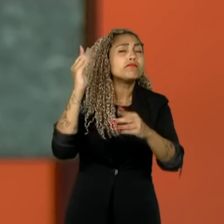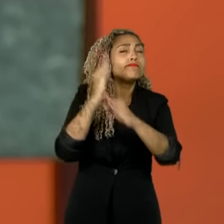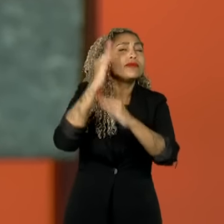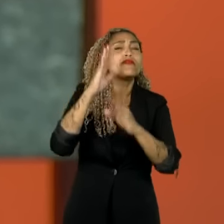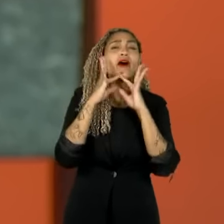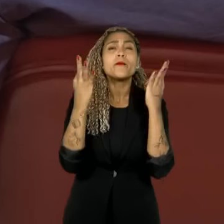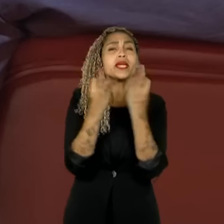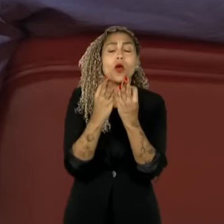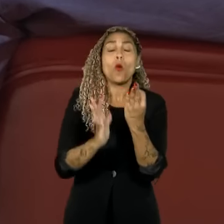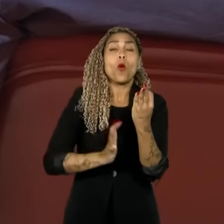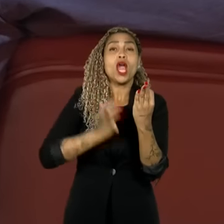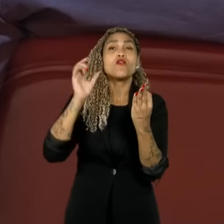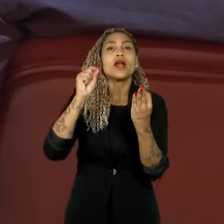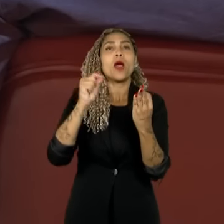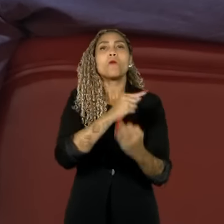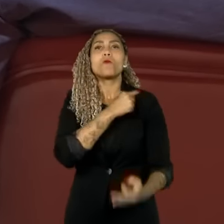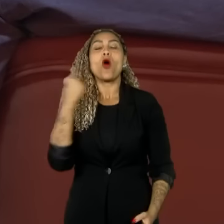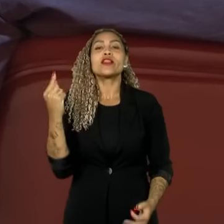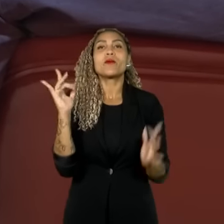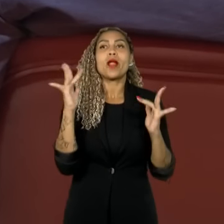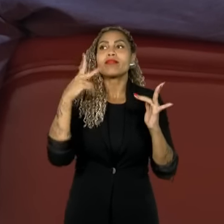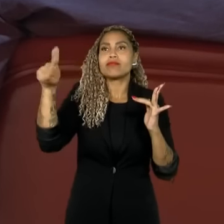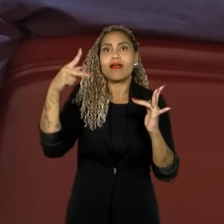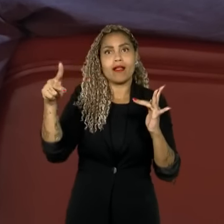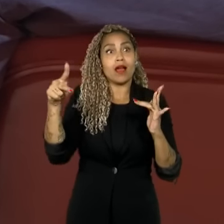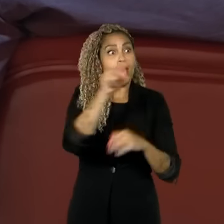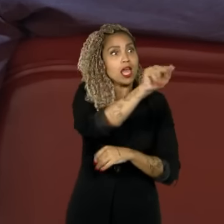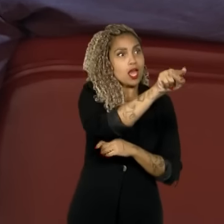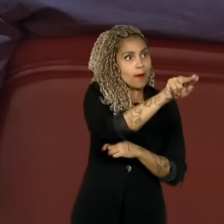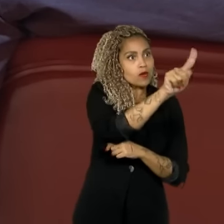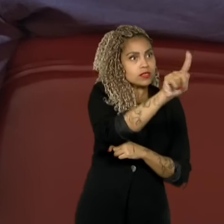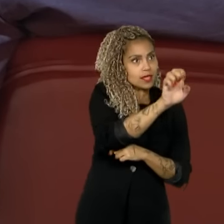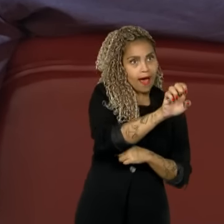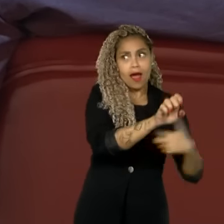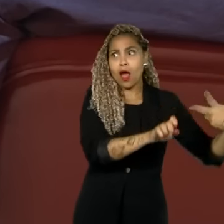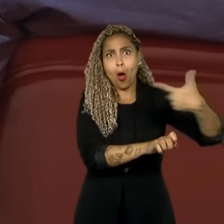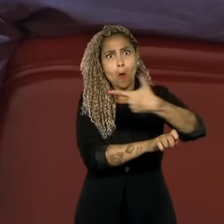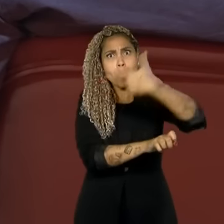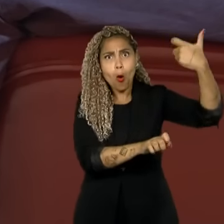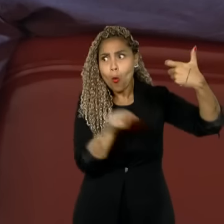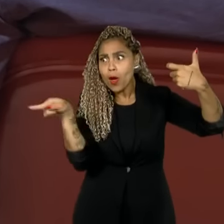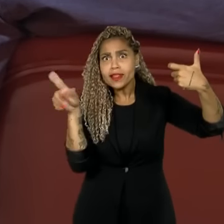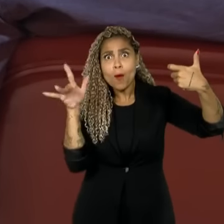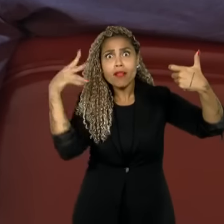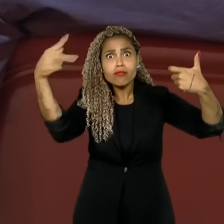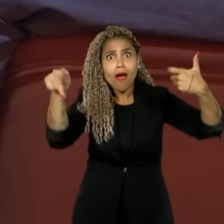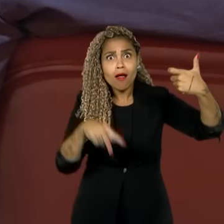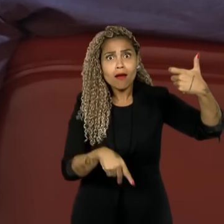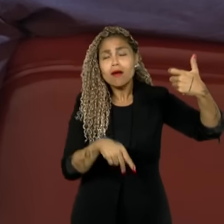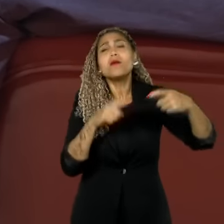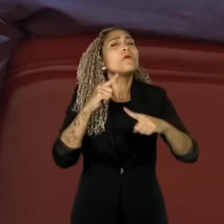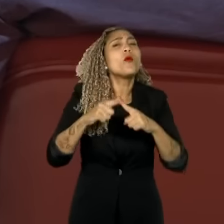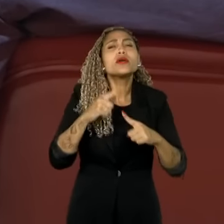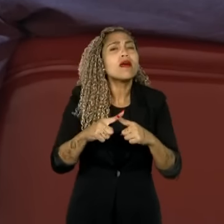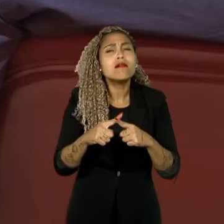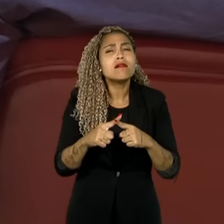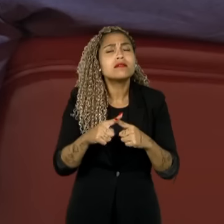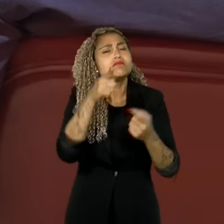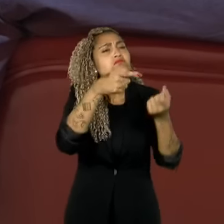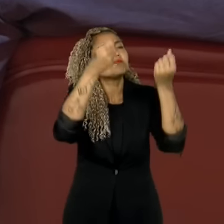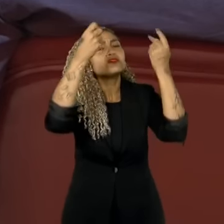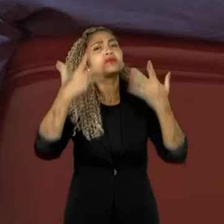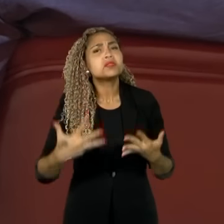foi a morte do namorado dela, assassinado pelo irmão Zé Chilau. E eu queria saber o que motivou essa tragédia e que isso foi uma